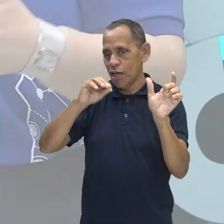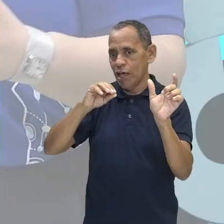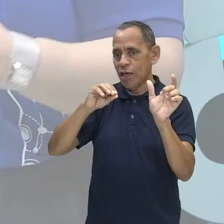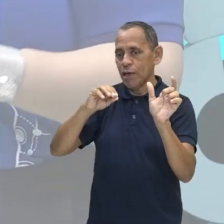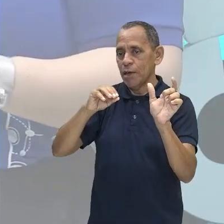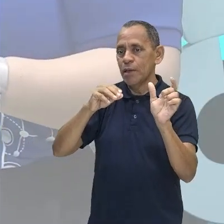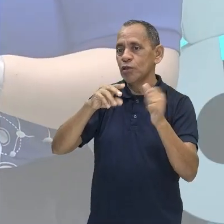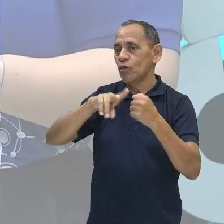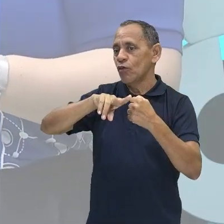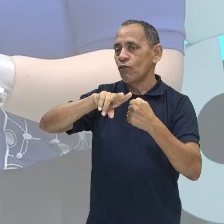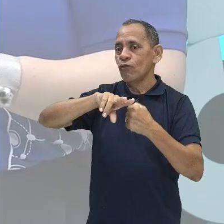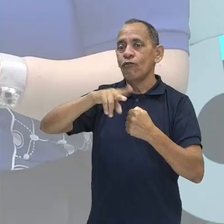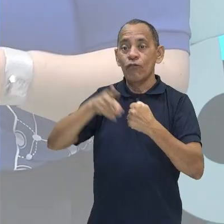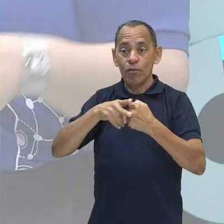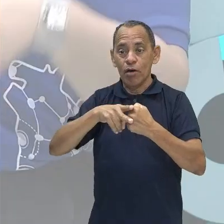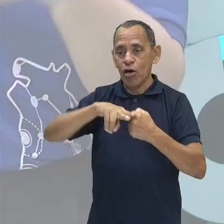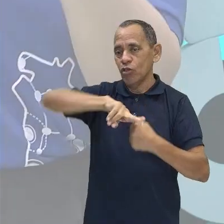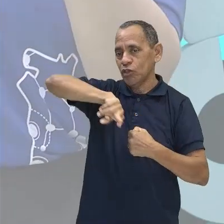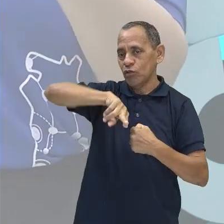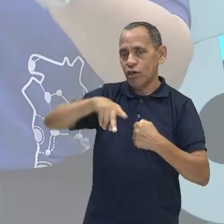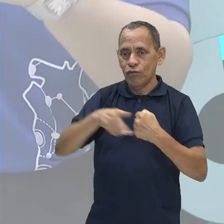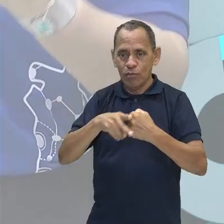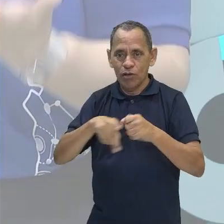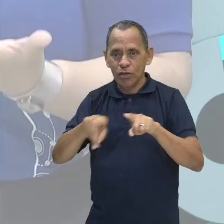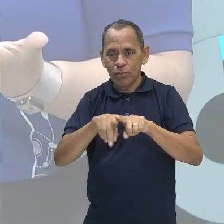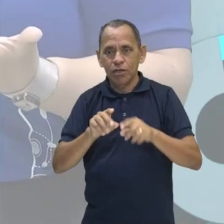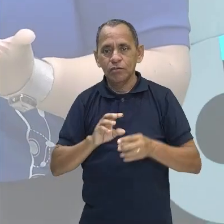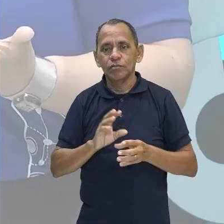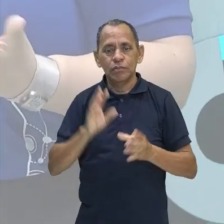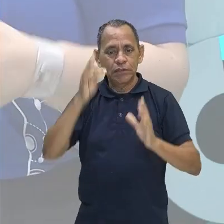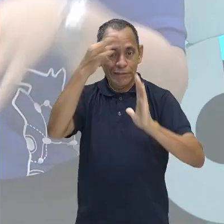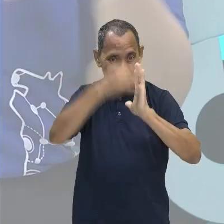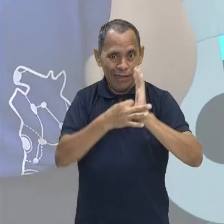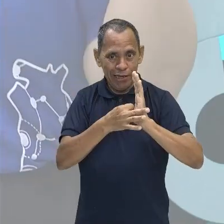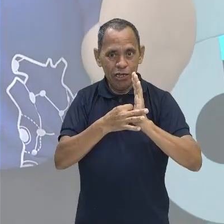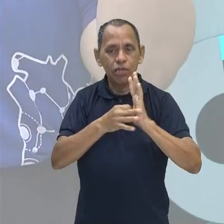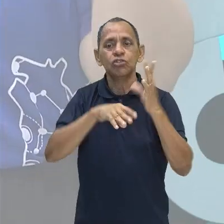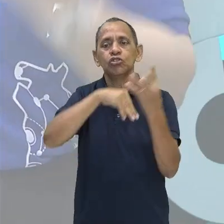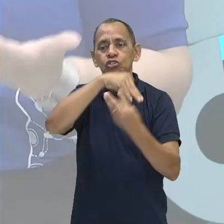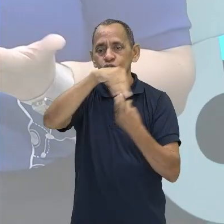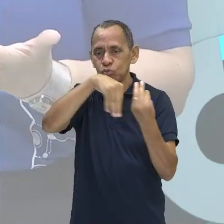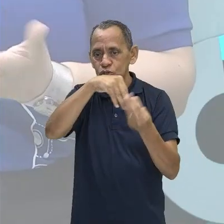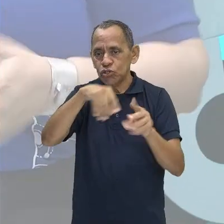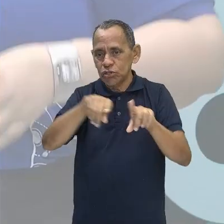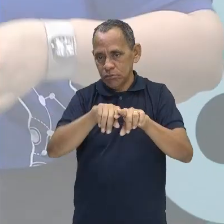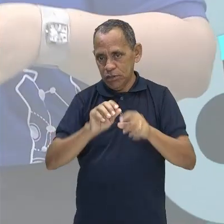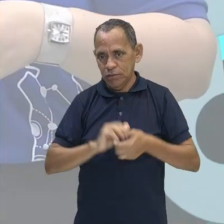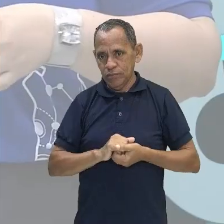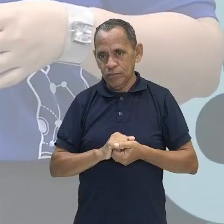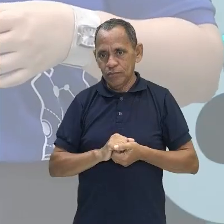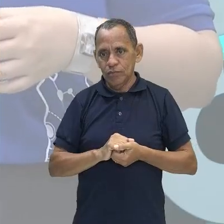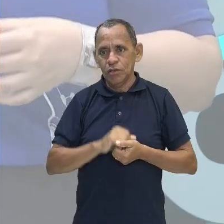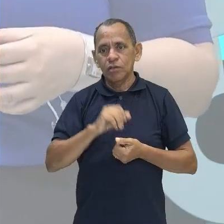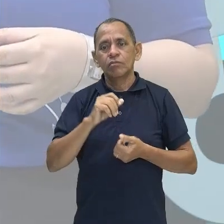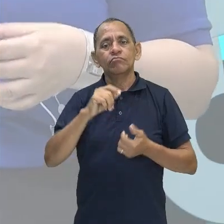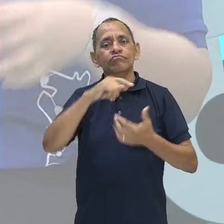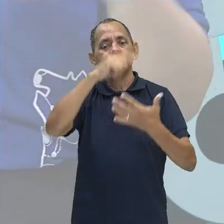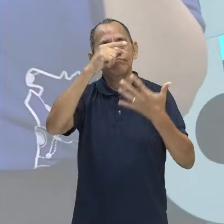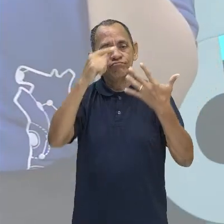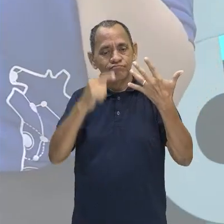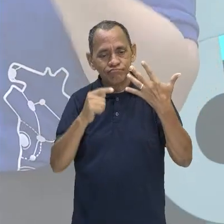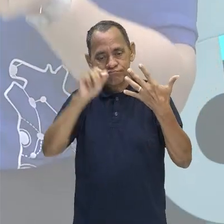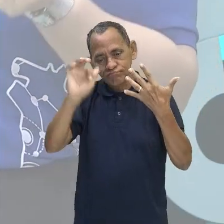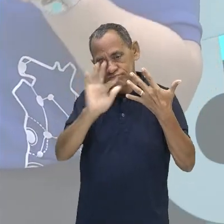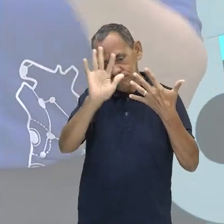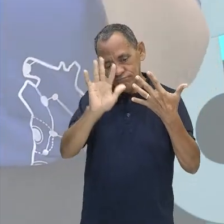em tempos atuais, os textos são cada vez mais mistos. Vão misturar aí